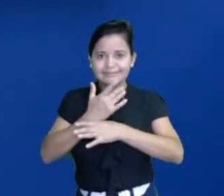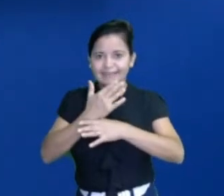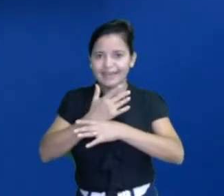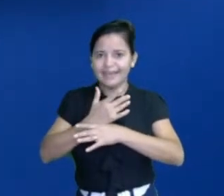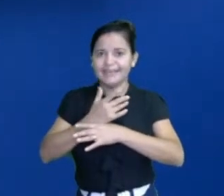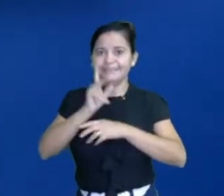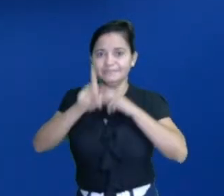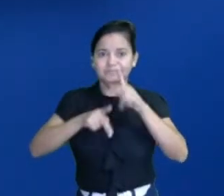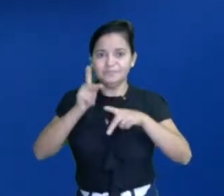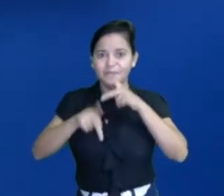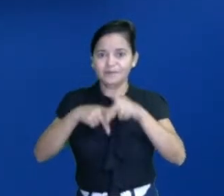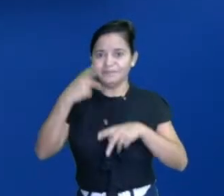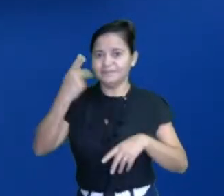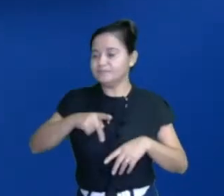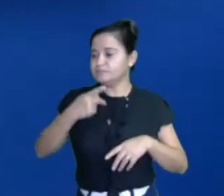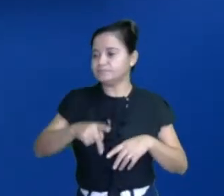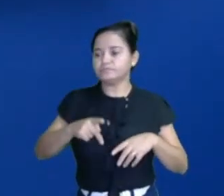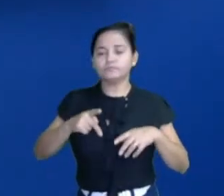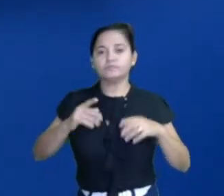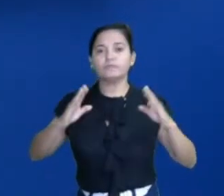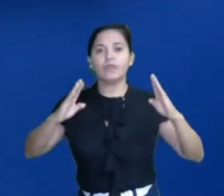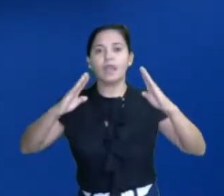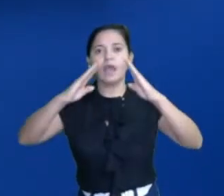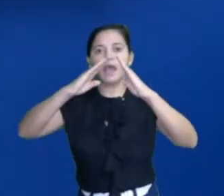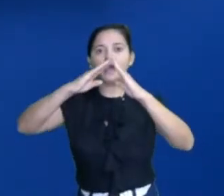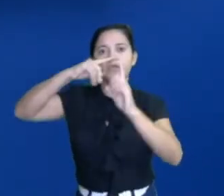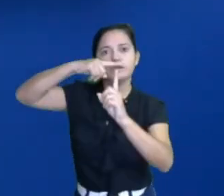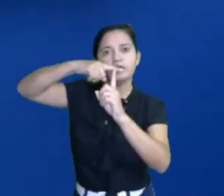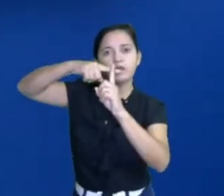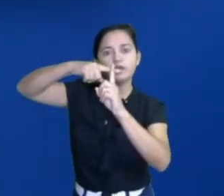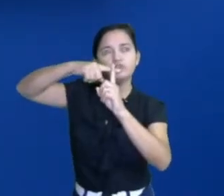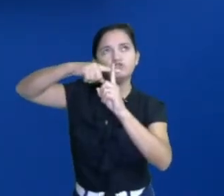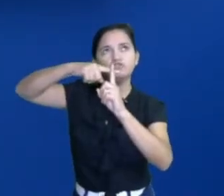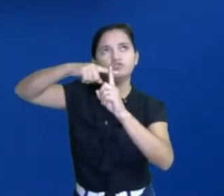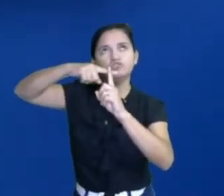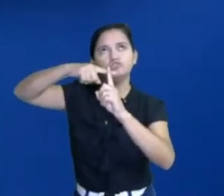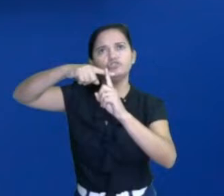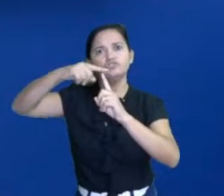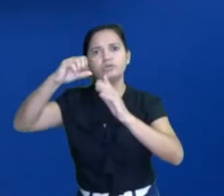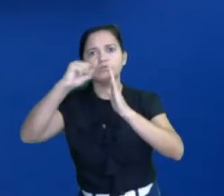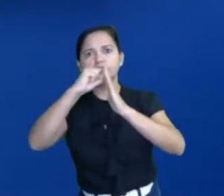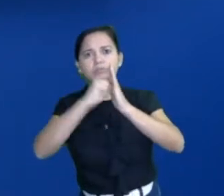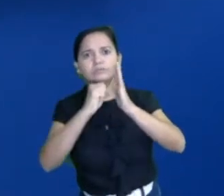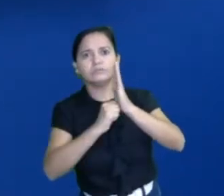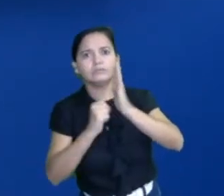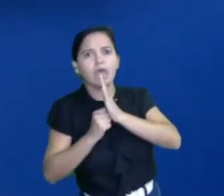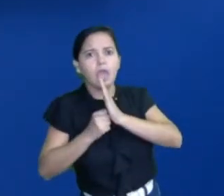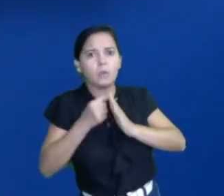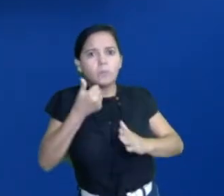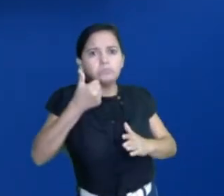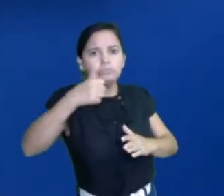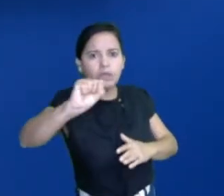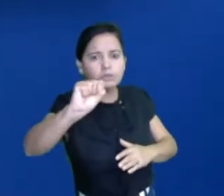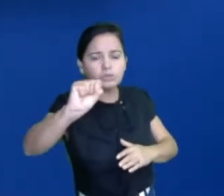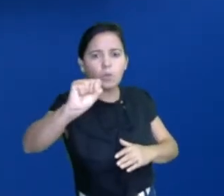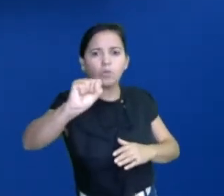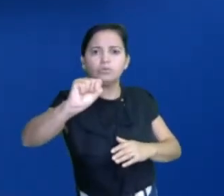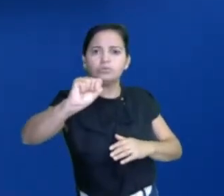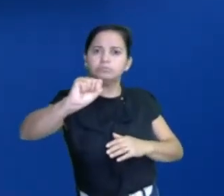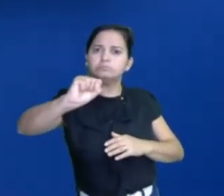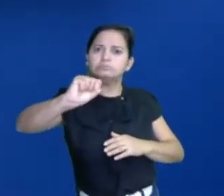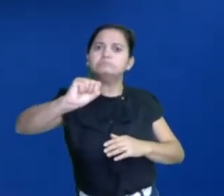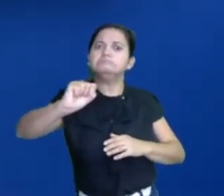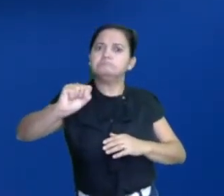nosso povo, a Igreja de Nossa Senhora do Rosário do século XVIII, que conta a sua história, que tem o seu marco na história.